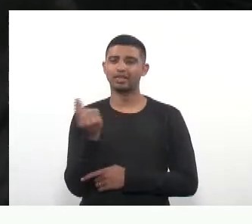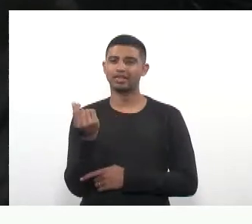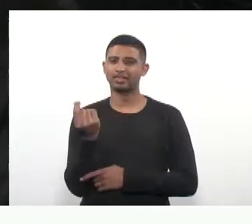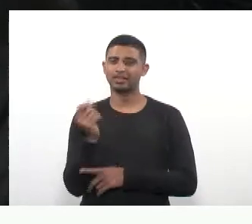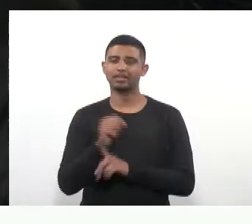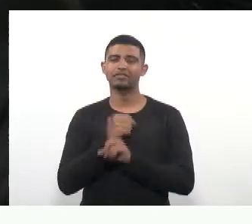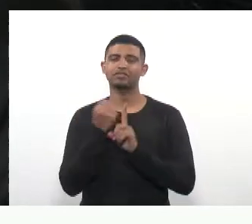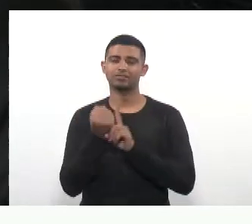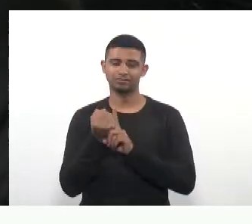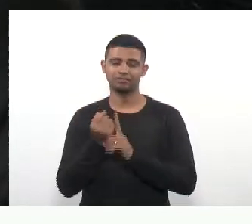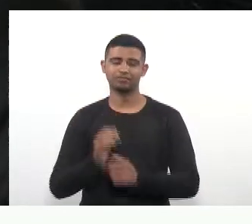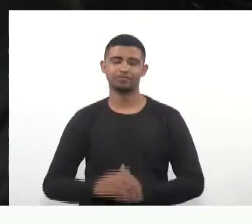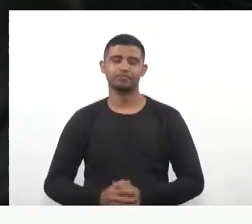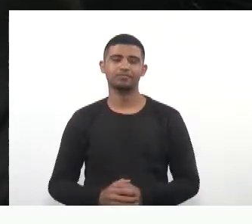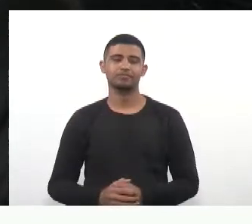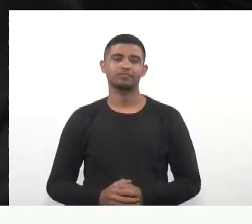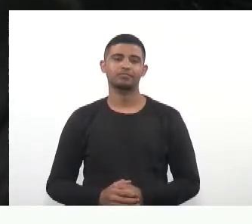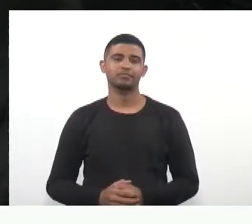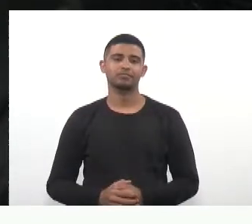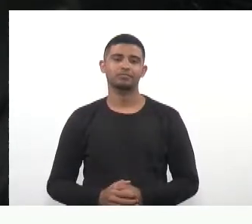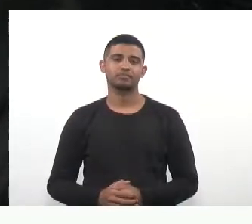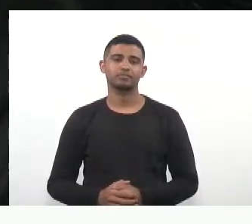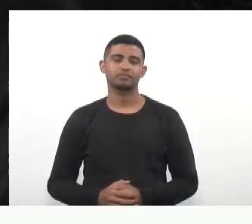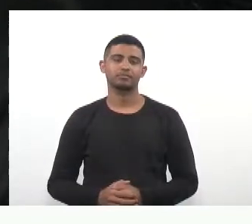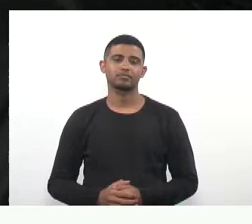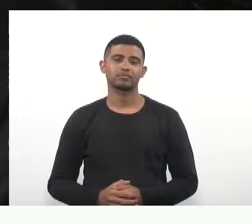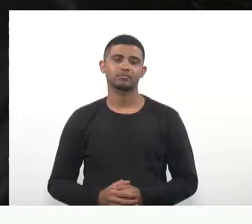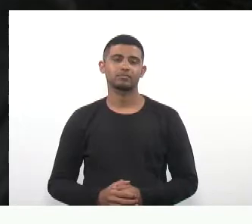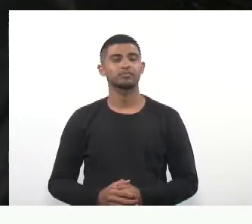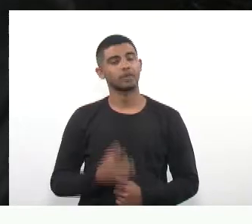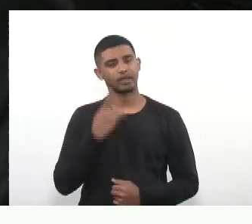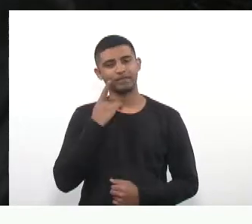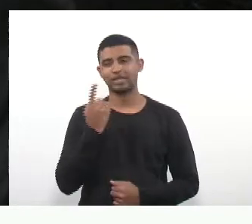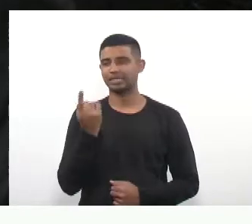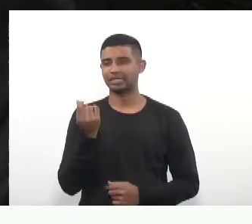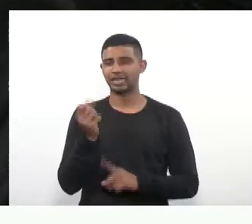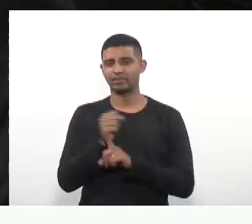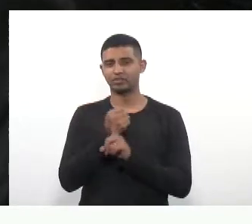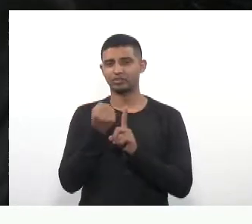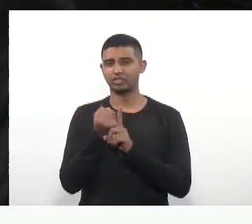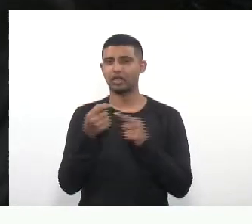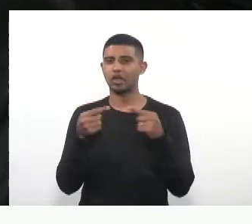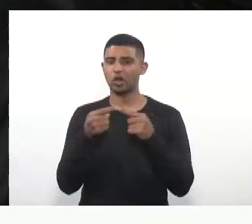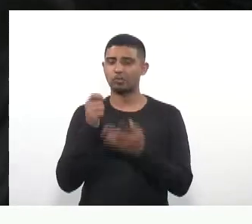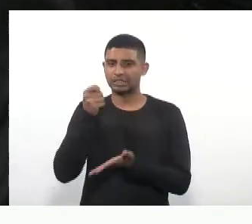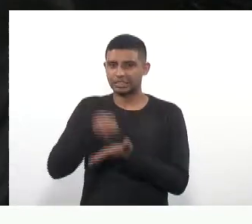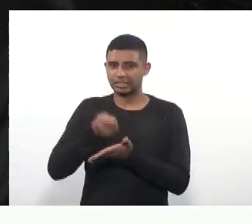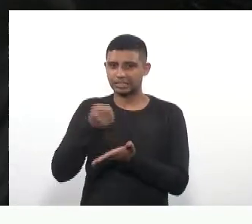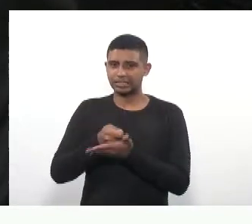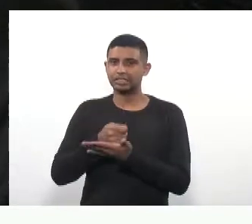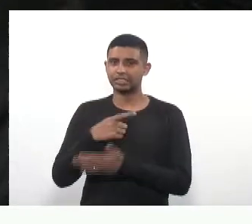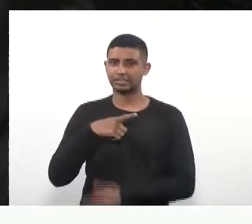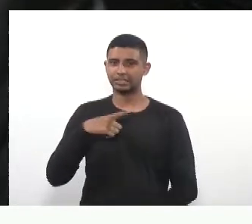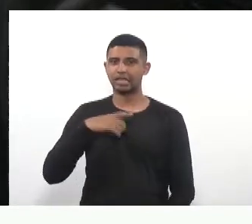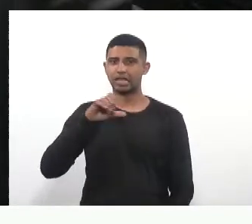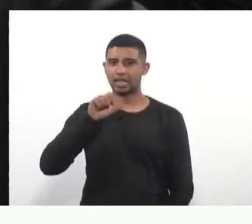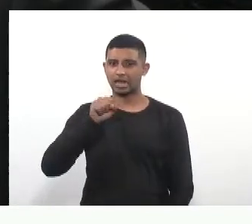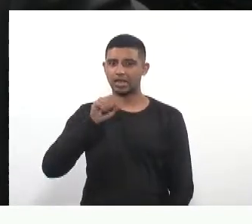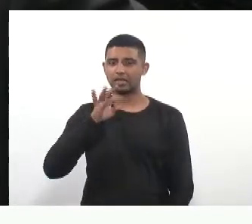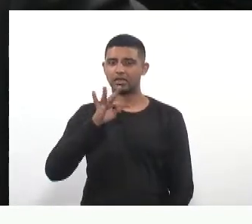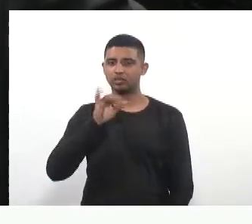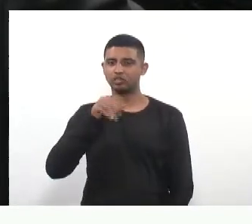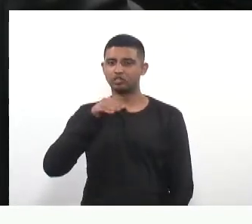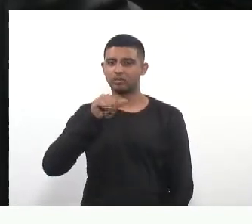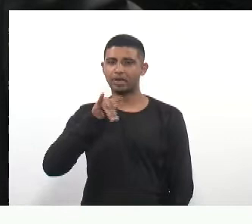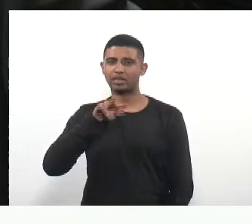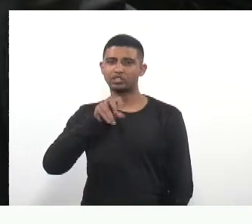social, que de algum jeito ela é também uma cobrança por estimativa, né? Como é que ficaria